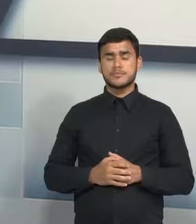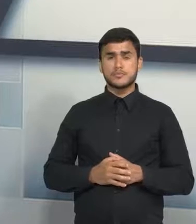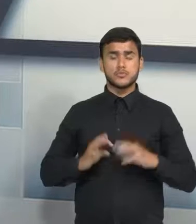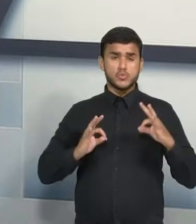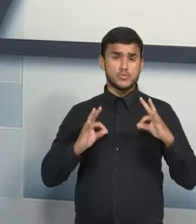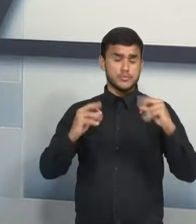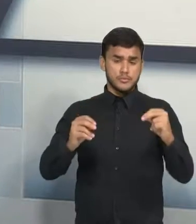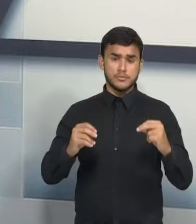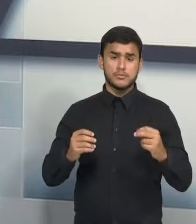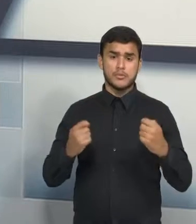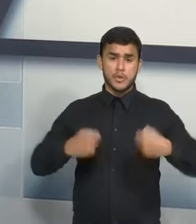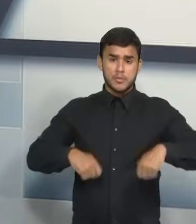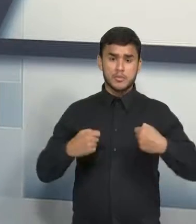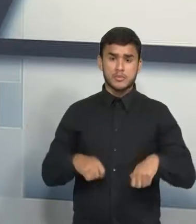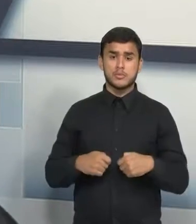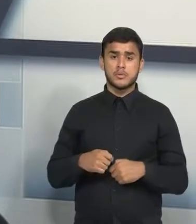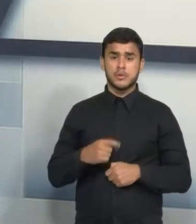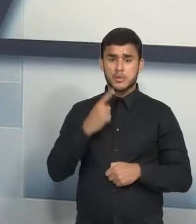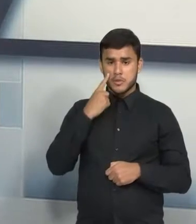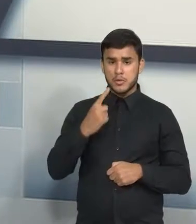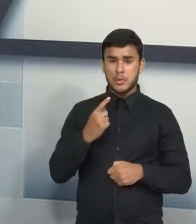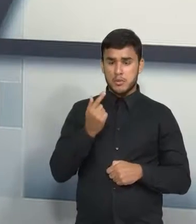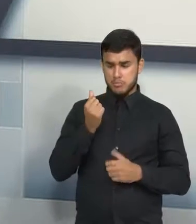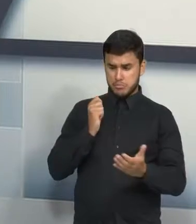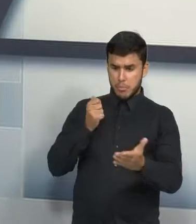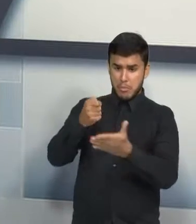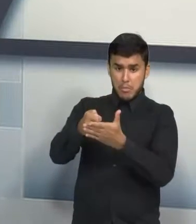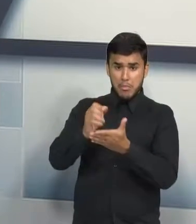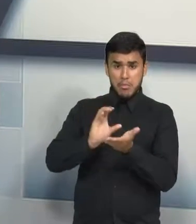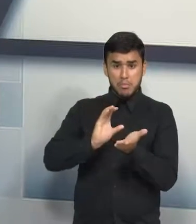mil, vamos botar 300 mil.